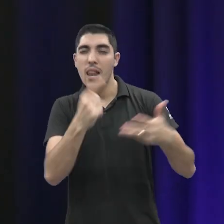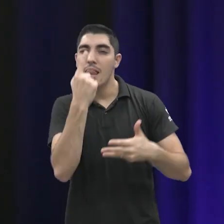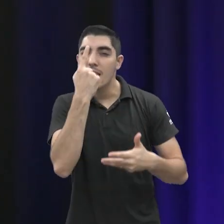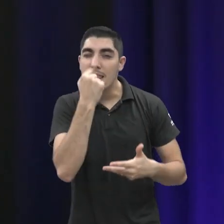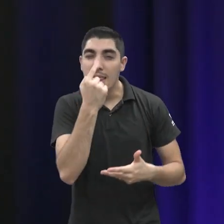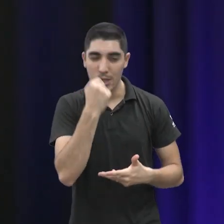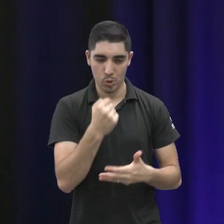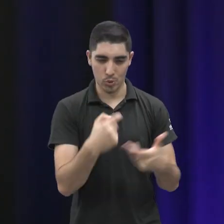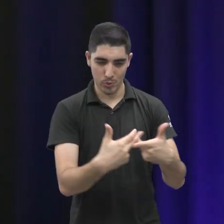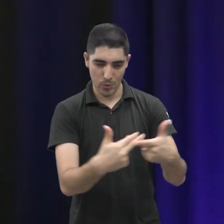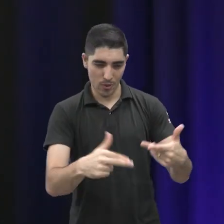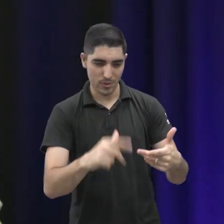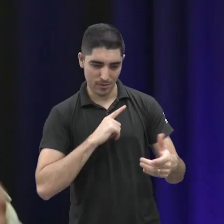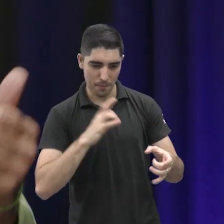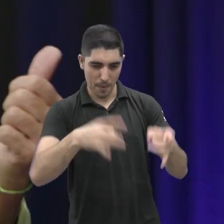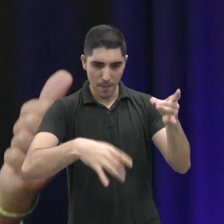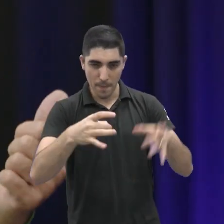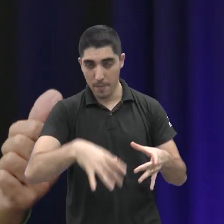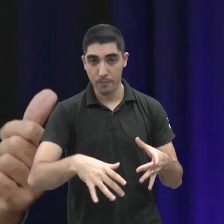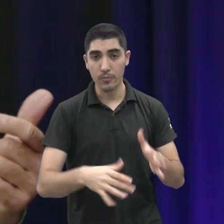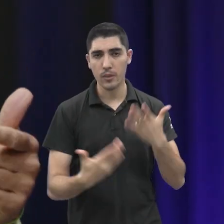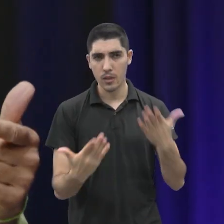sólidos, em